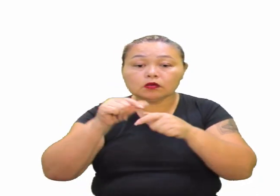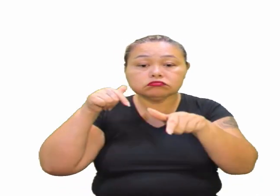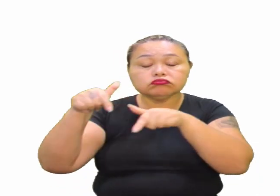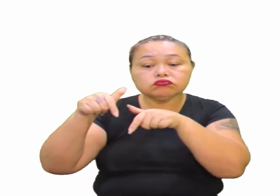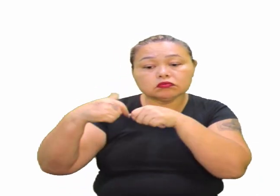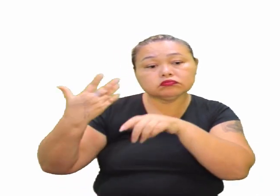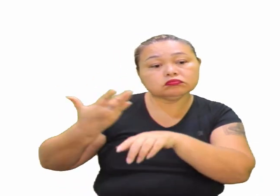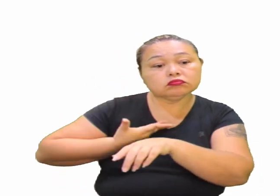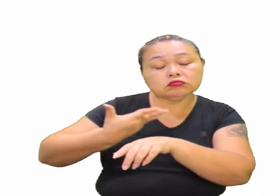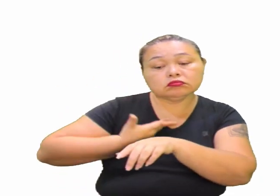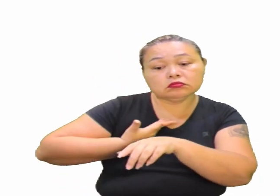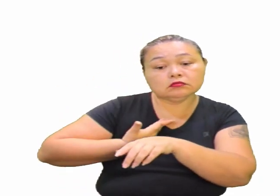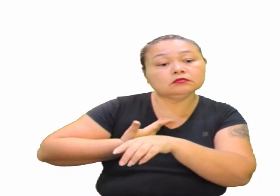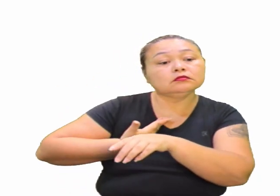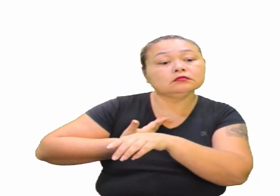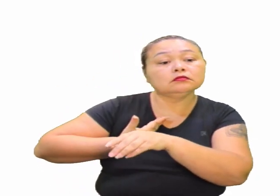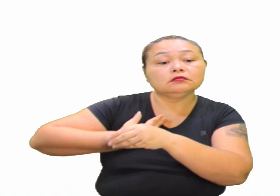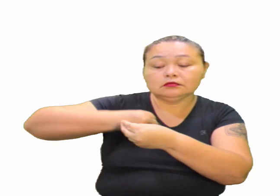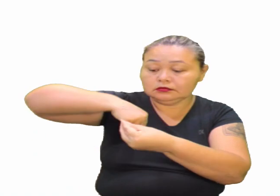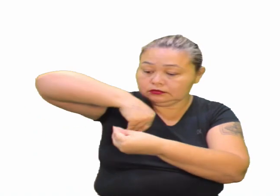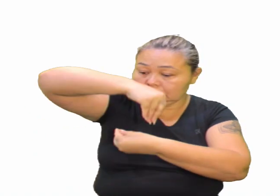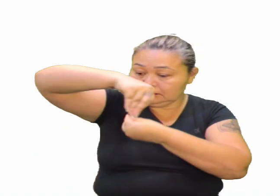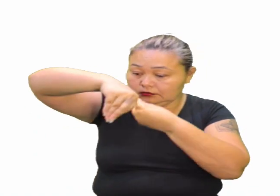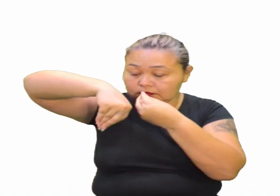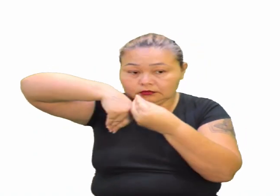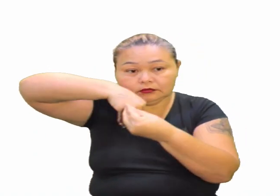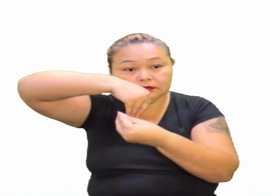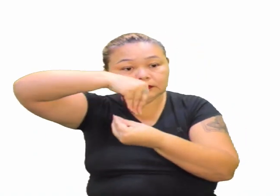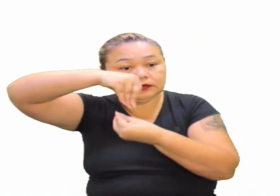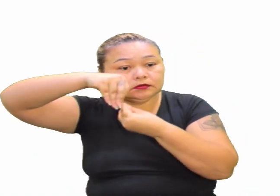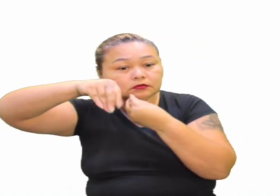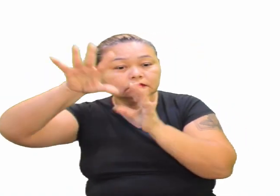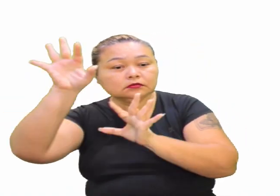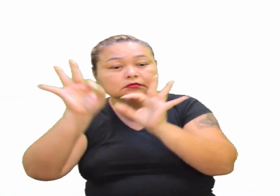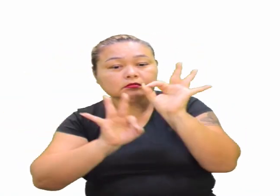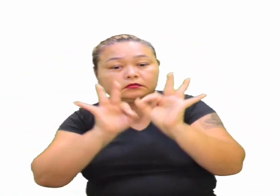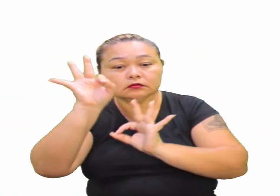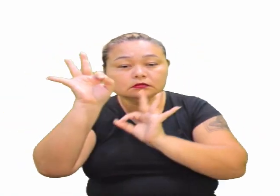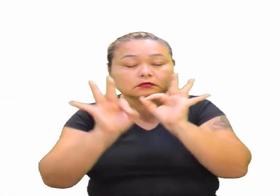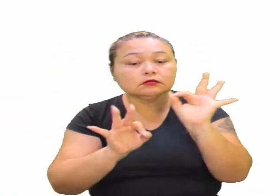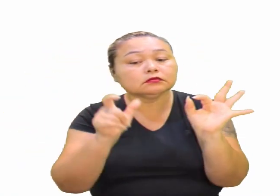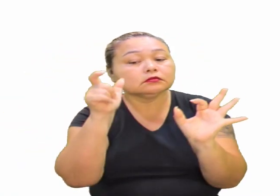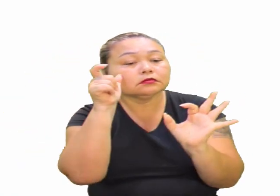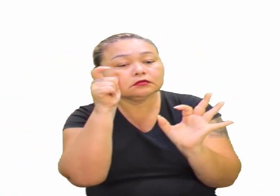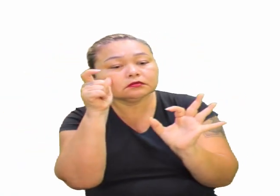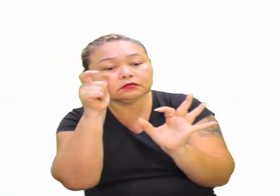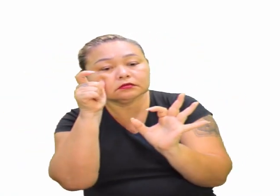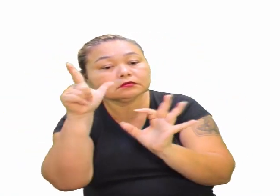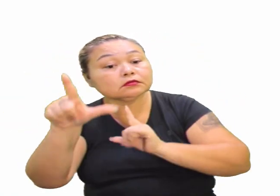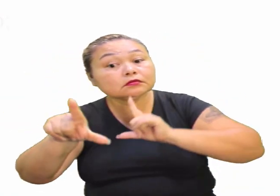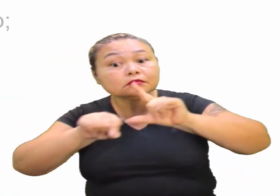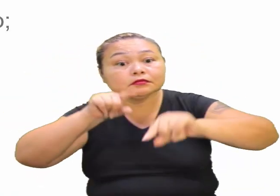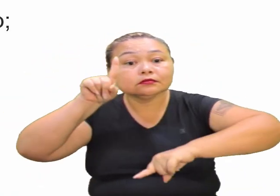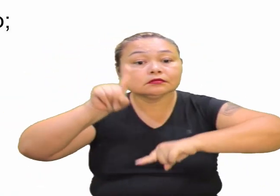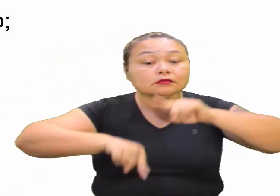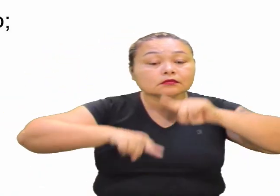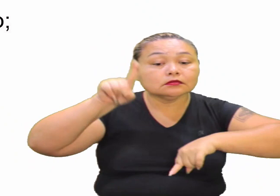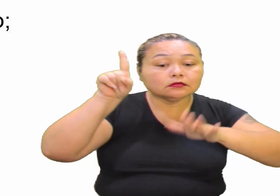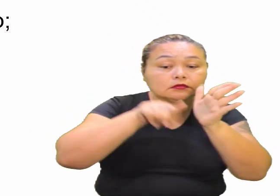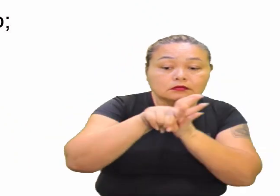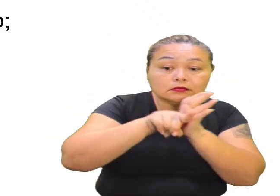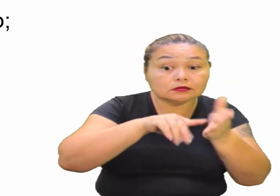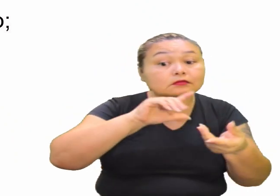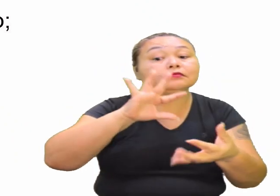seus colegas, onde o hibridizadores, né, planejou cuidadosamente esses experimentos, escolheu o material de